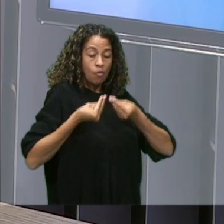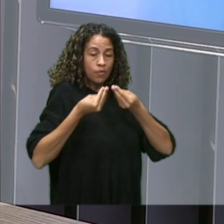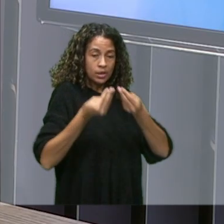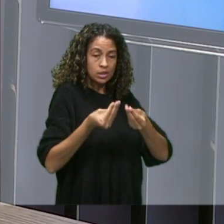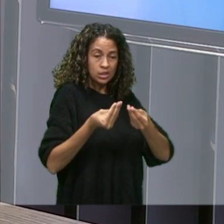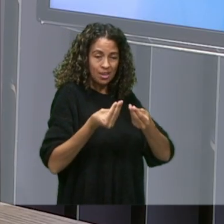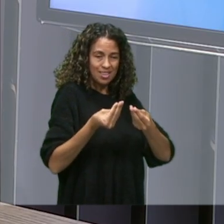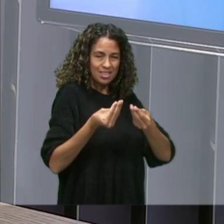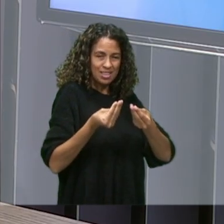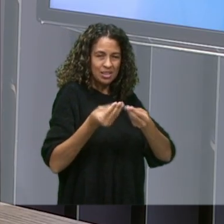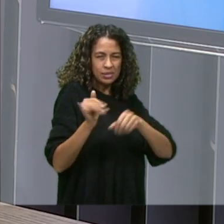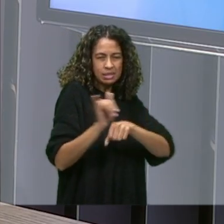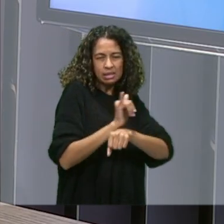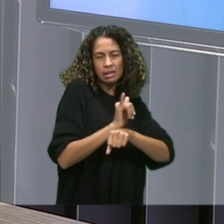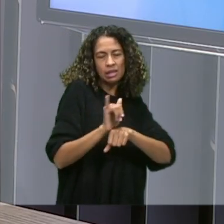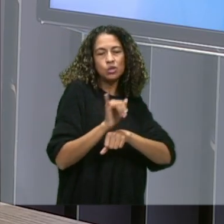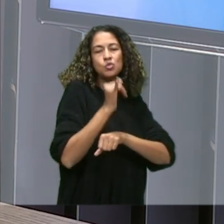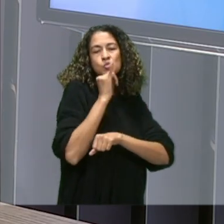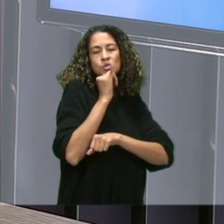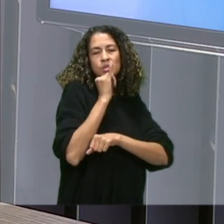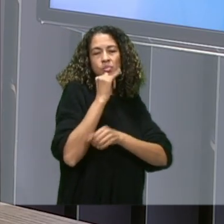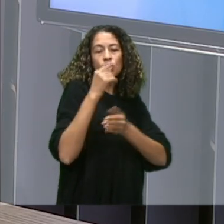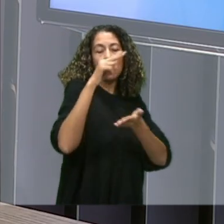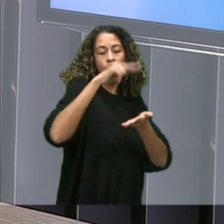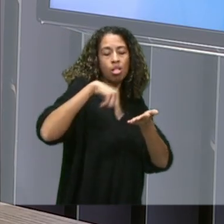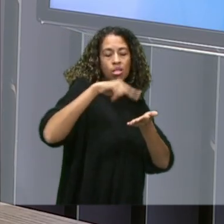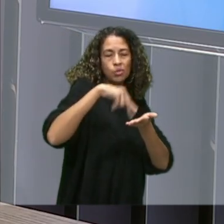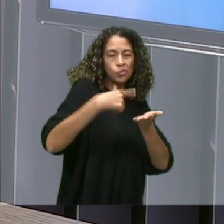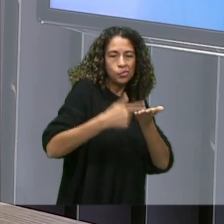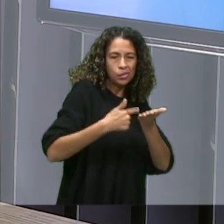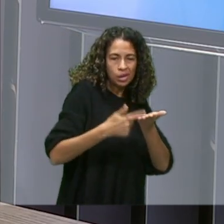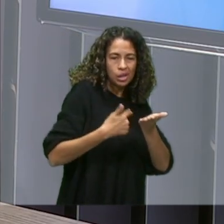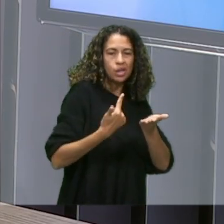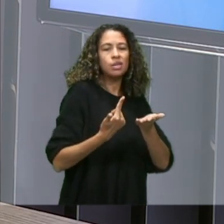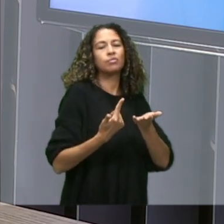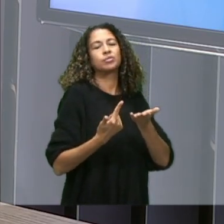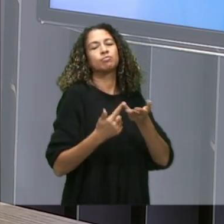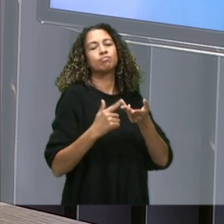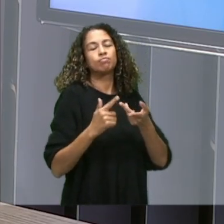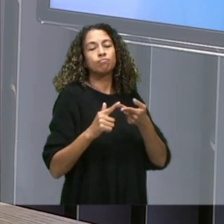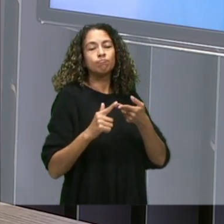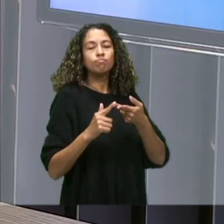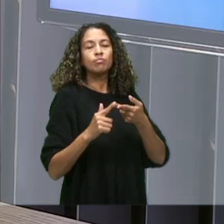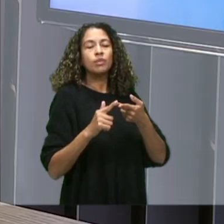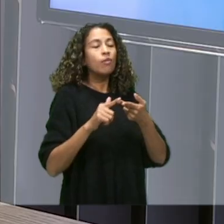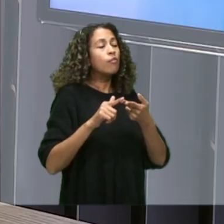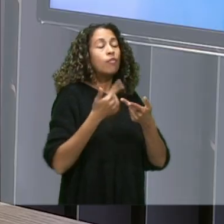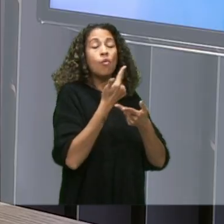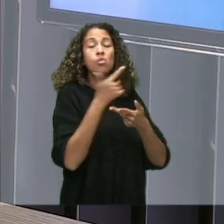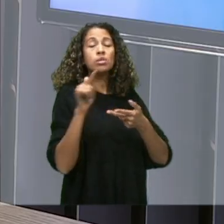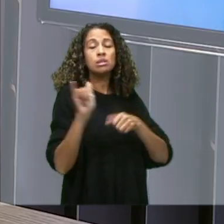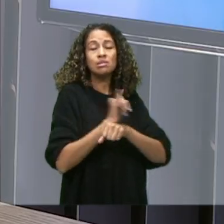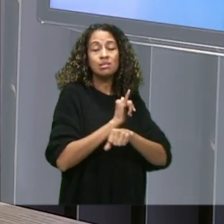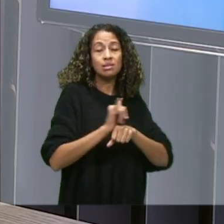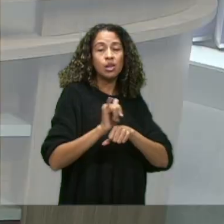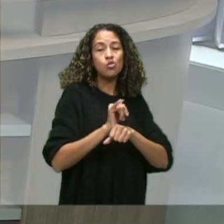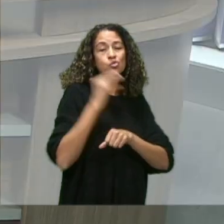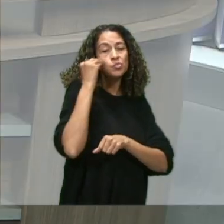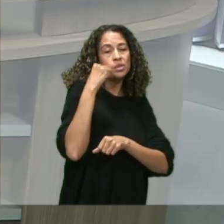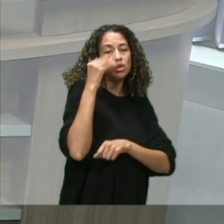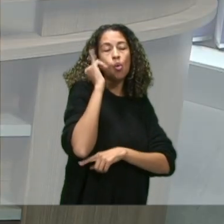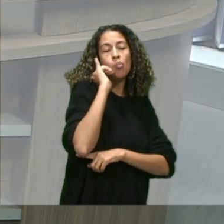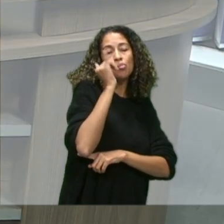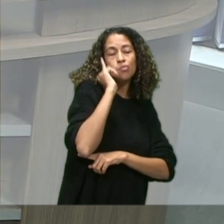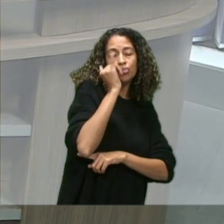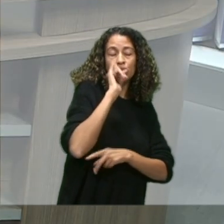outros meios, como oferecendo as leituras, os livros, oferecendo livros táteis, oferecendo experiências de contação